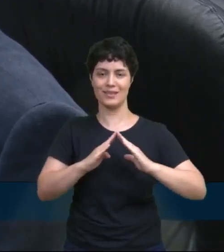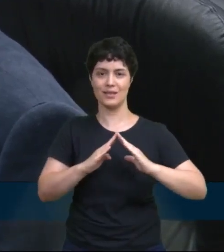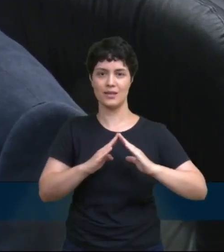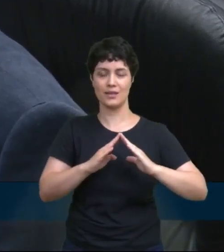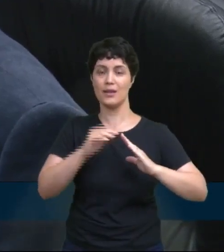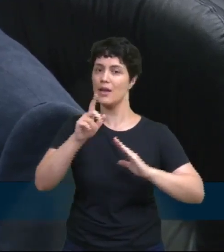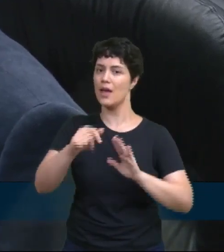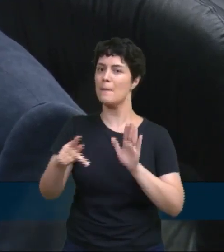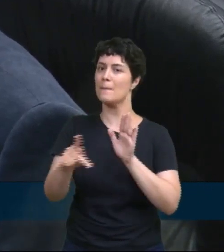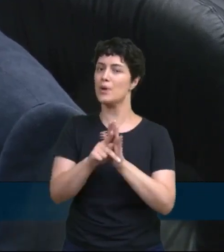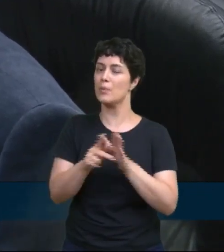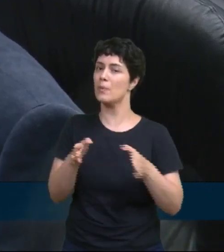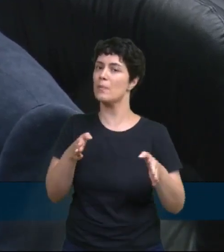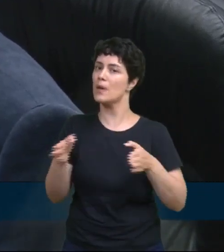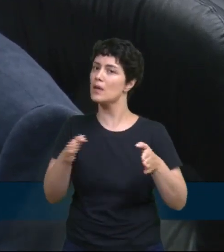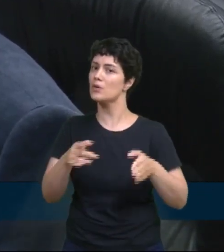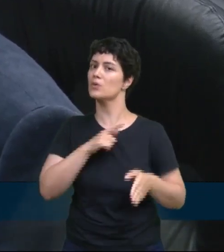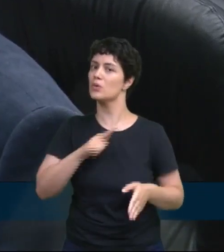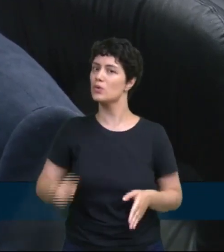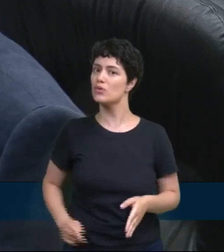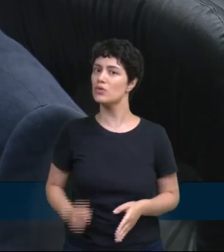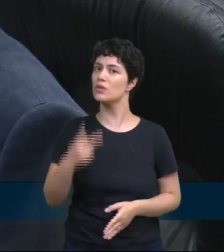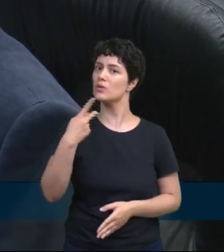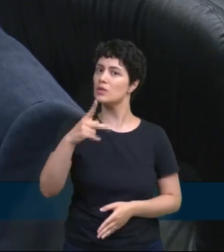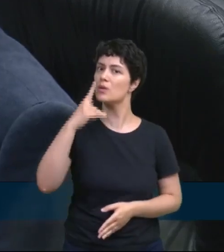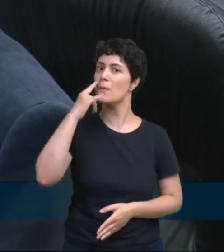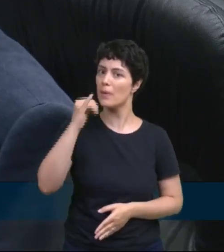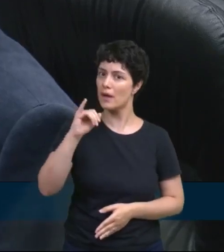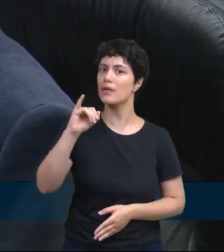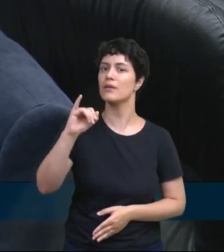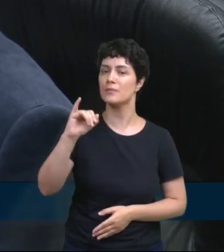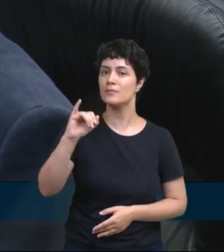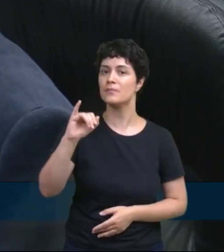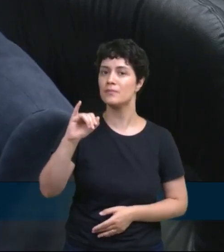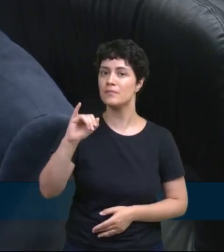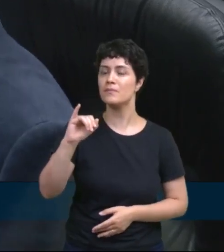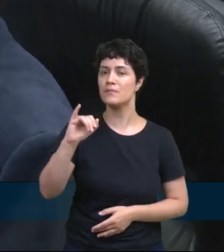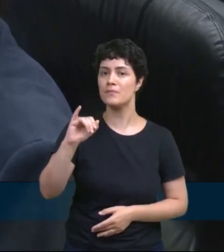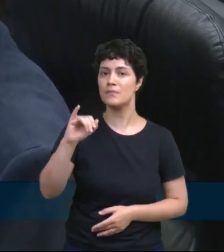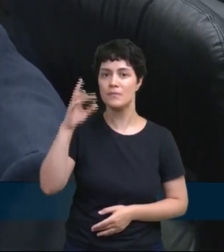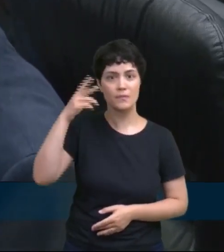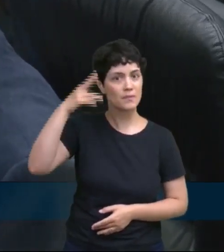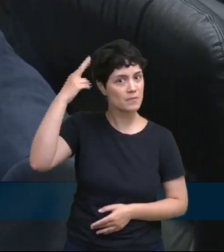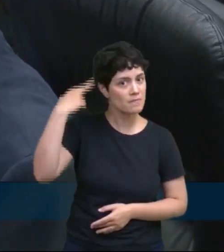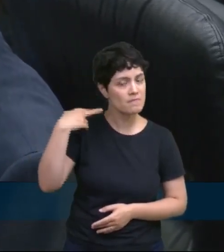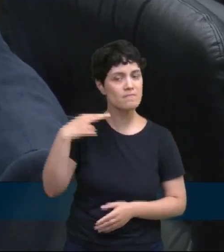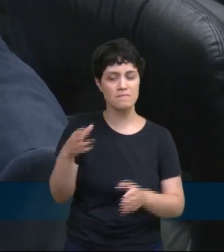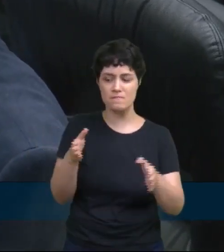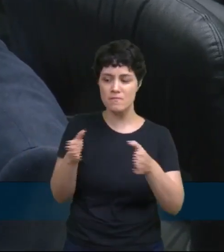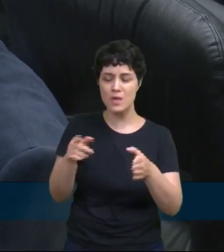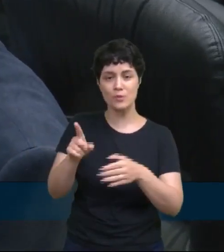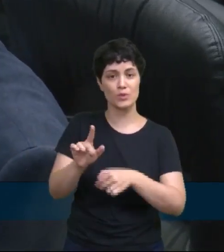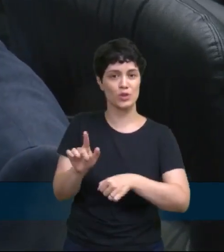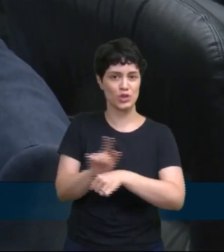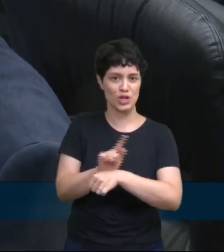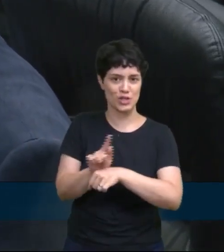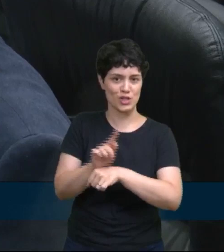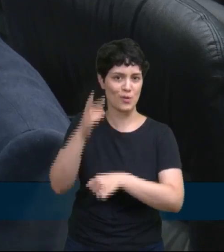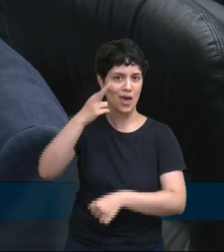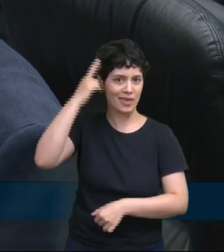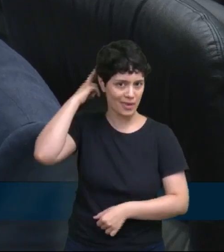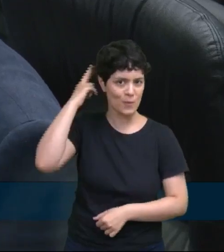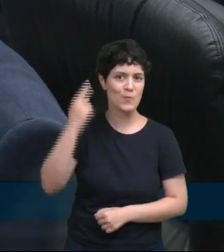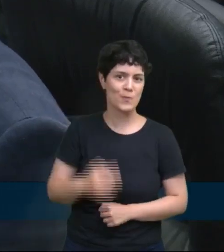foi durante o governo do seu pai, foi durante a gestão Roberto Requião,